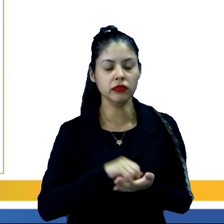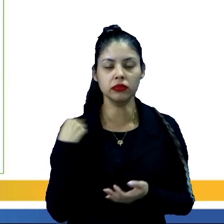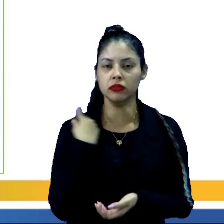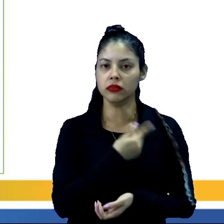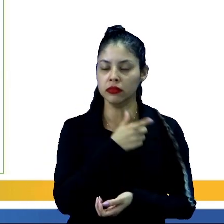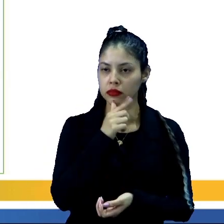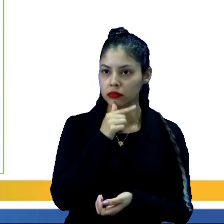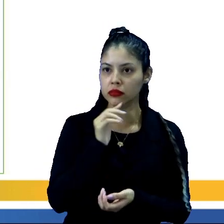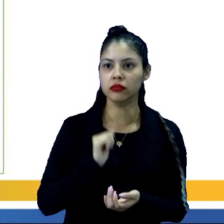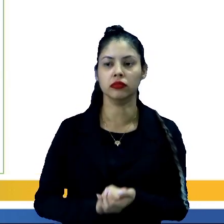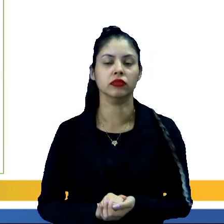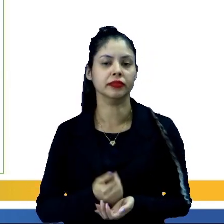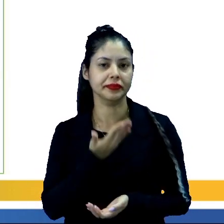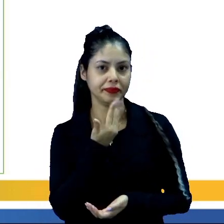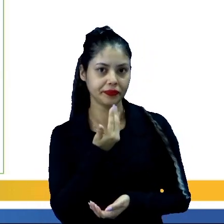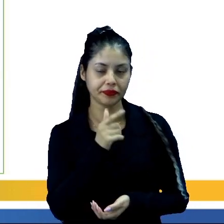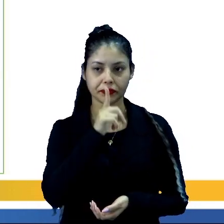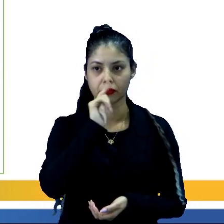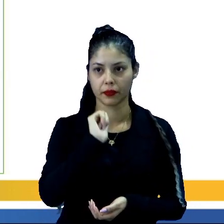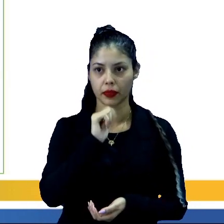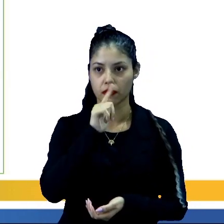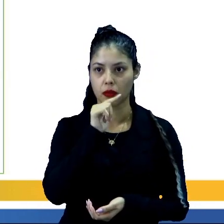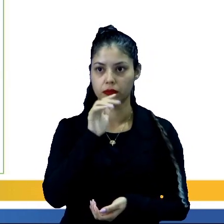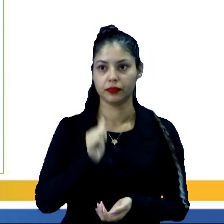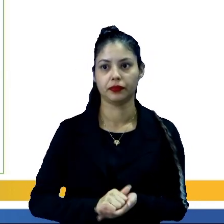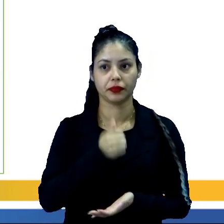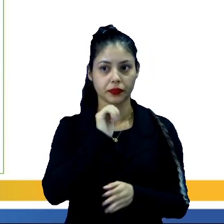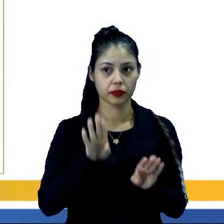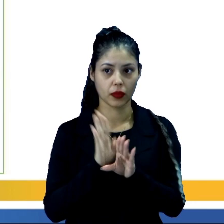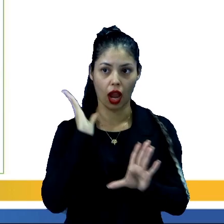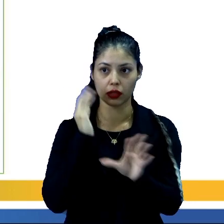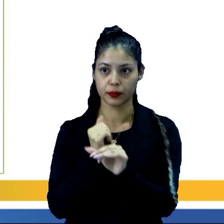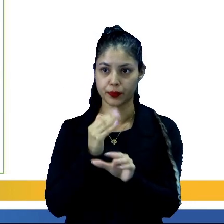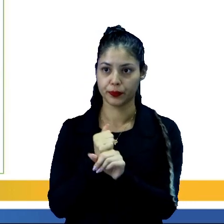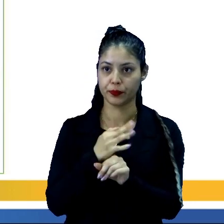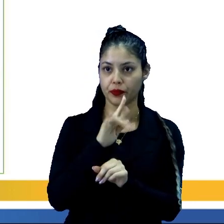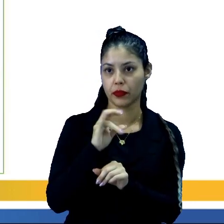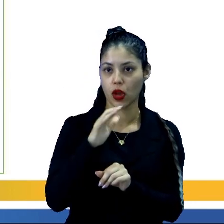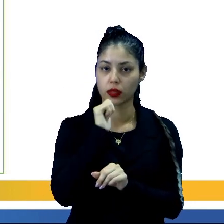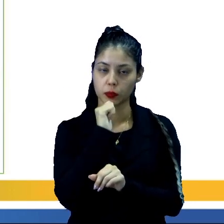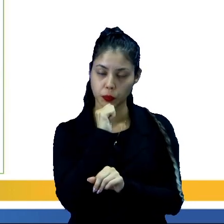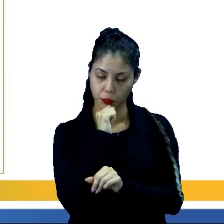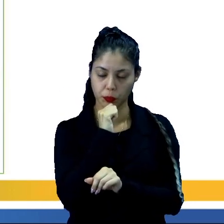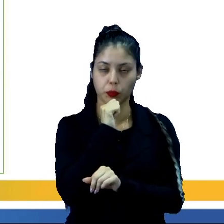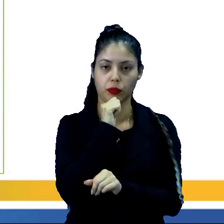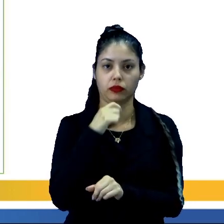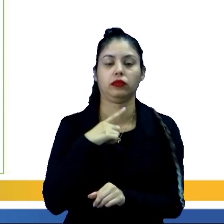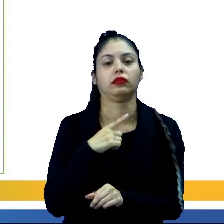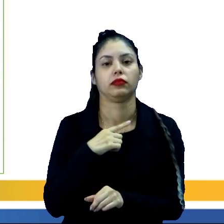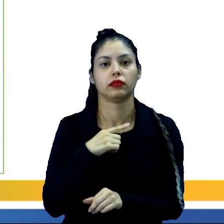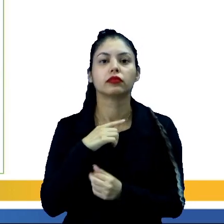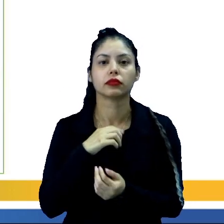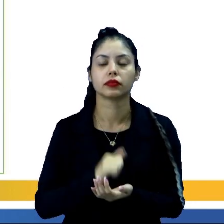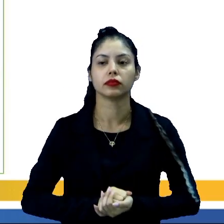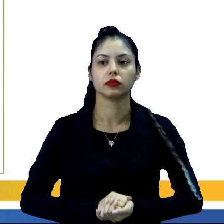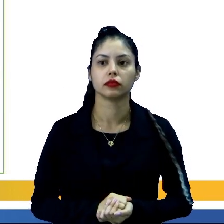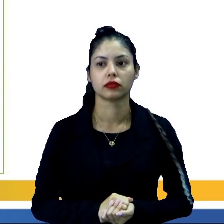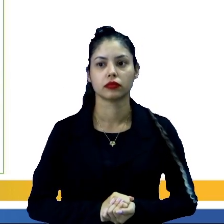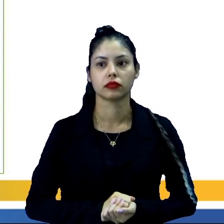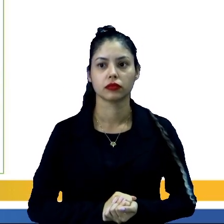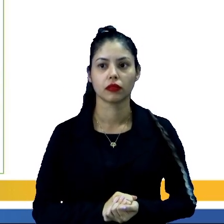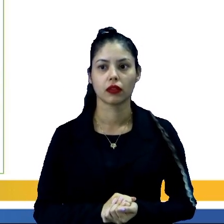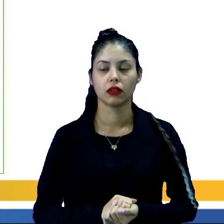nossa água, a água que a gente ingere, né, ela também já vem adicionada o flúor para que a gente não tenha essa